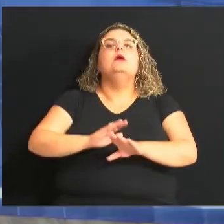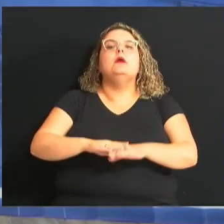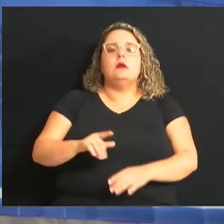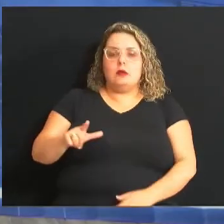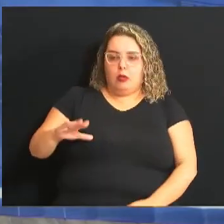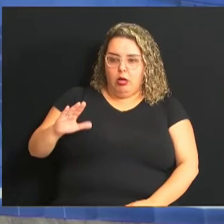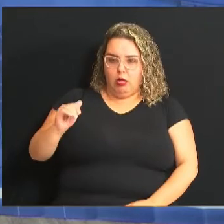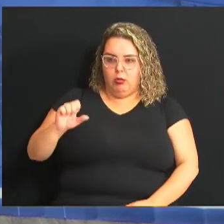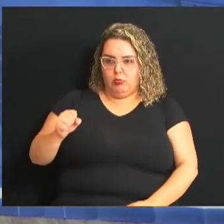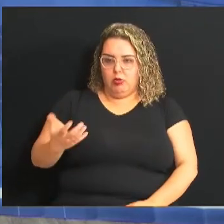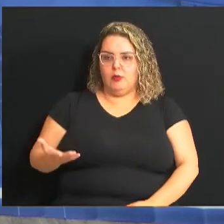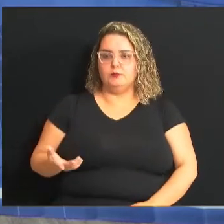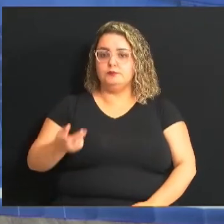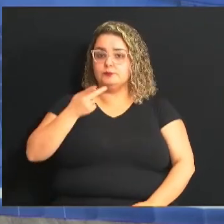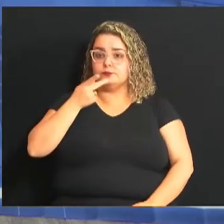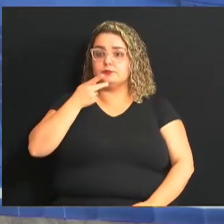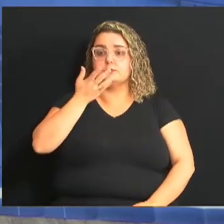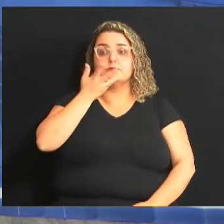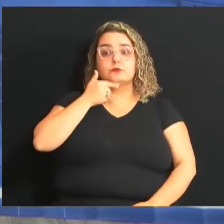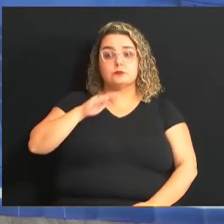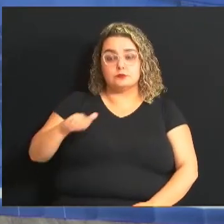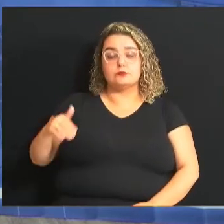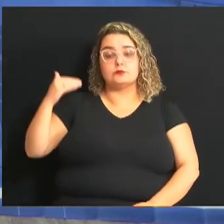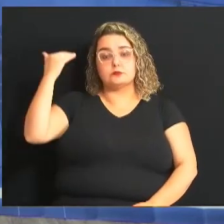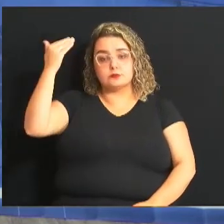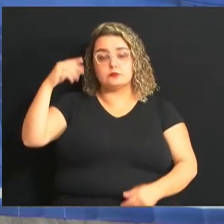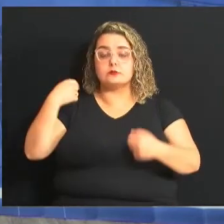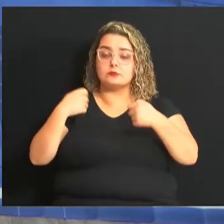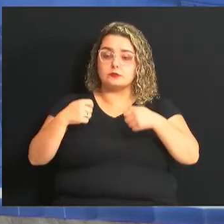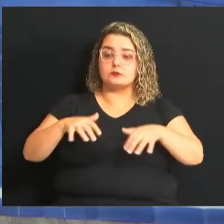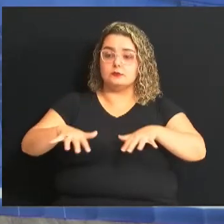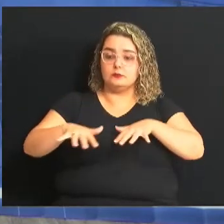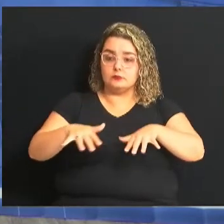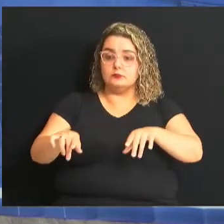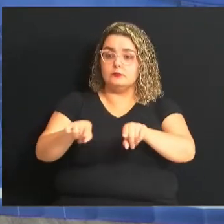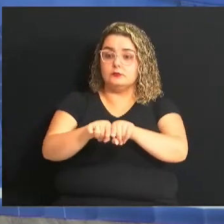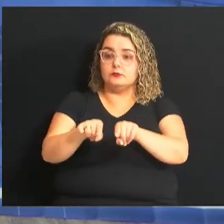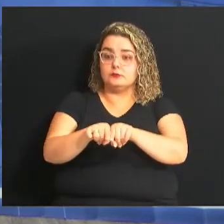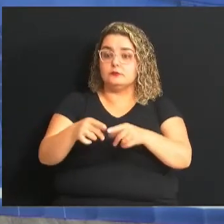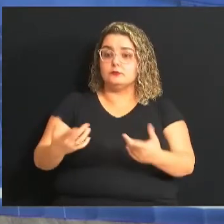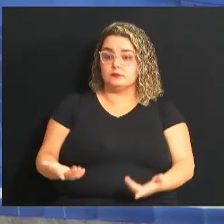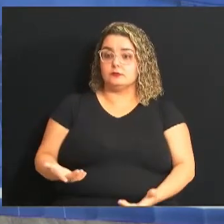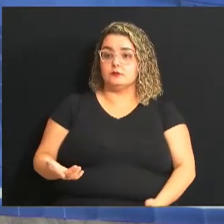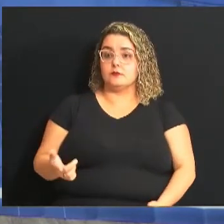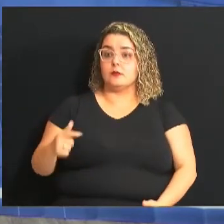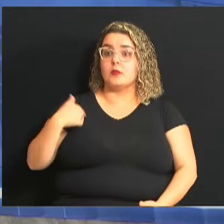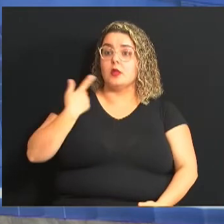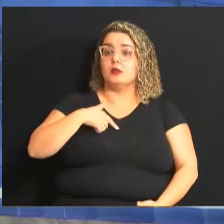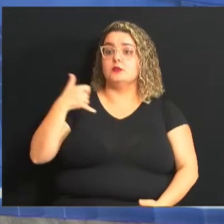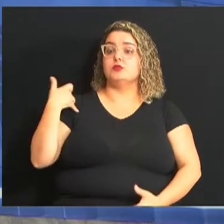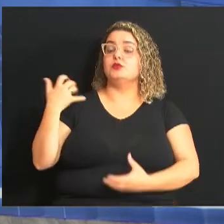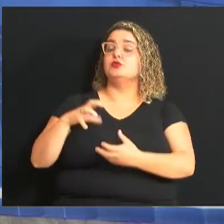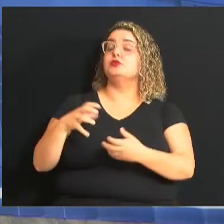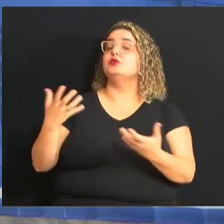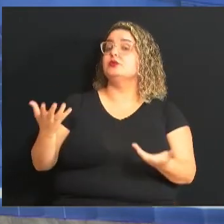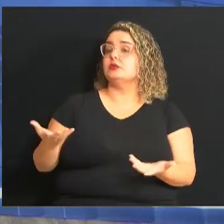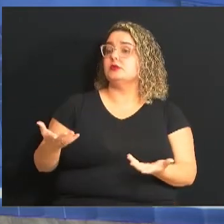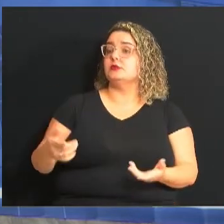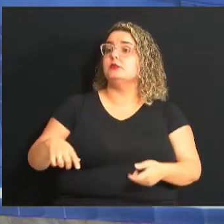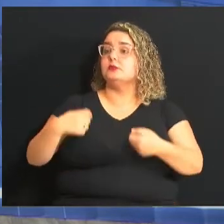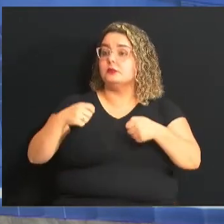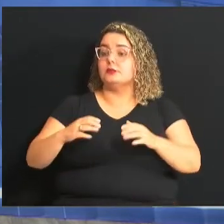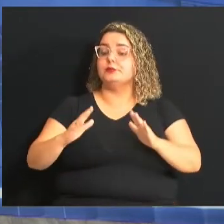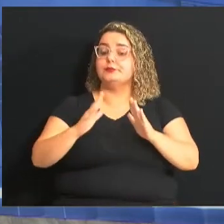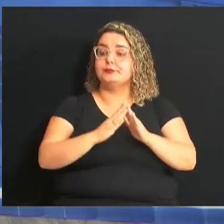aí das crianças, né, dos adultos que precisam se mexer também, e os nossos idosos. Tem que ficar em casa